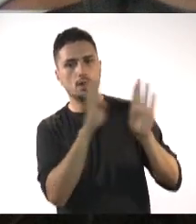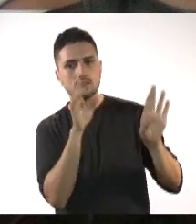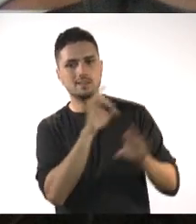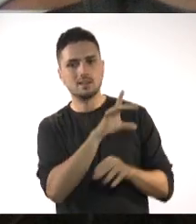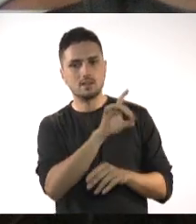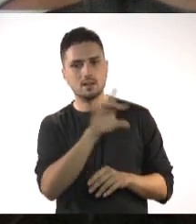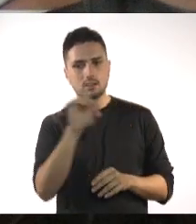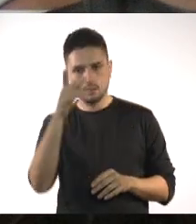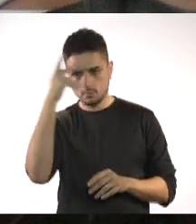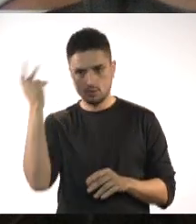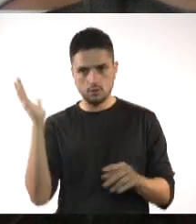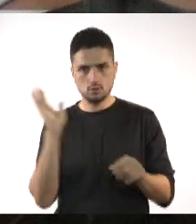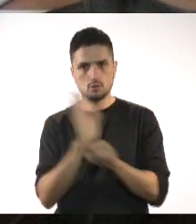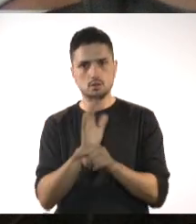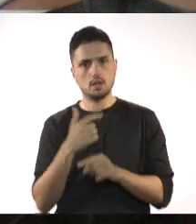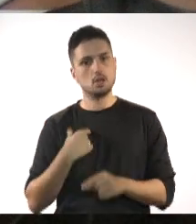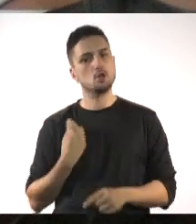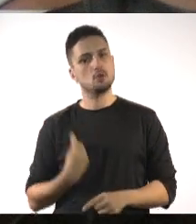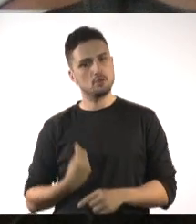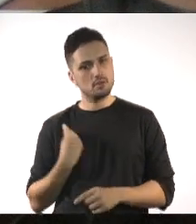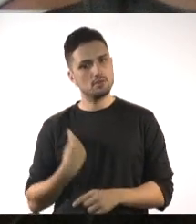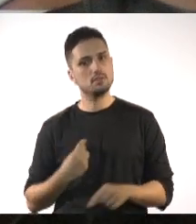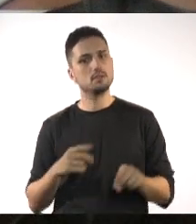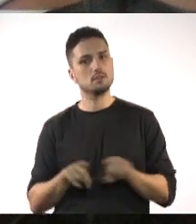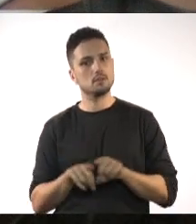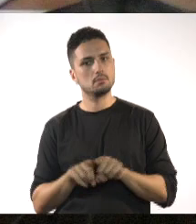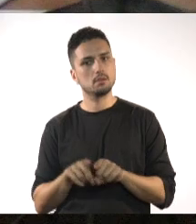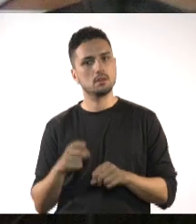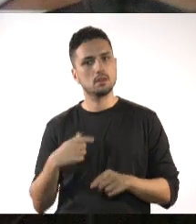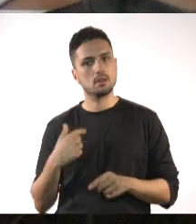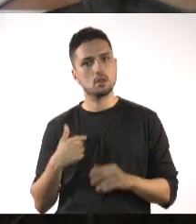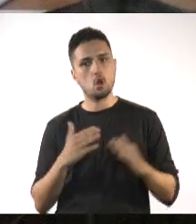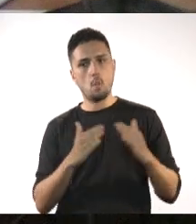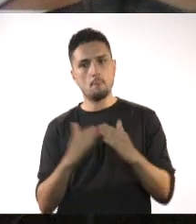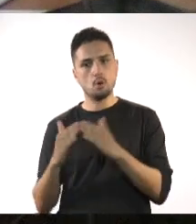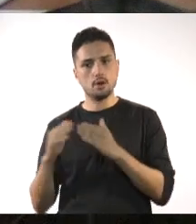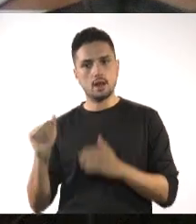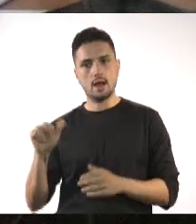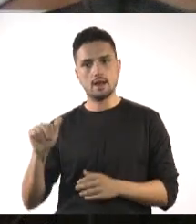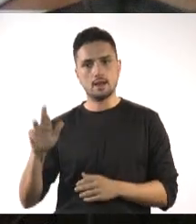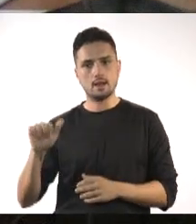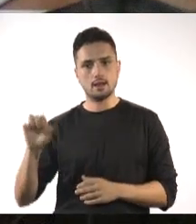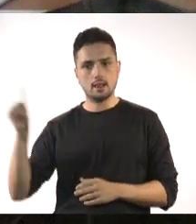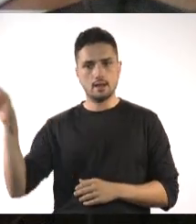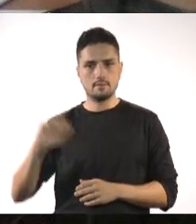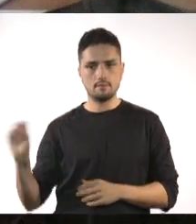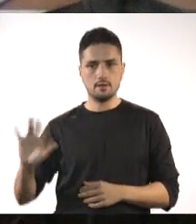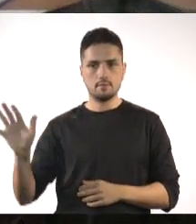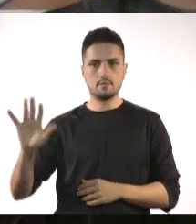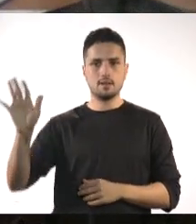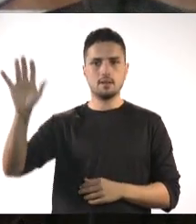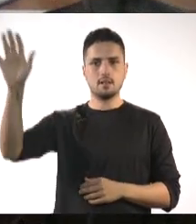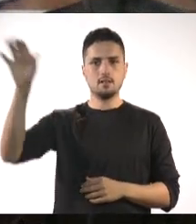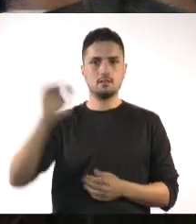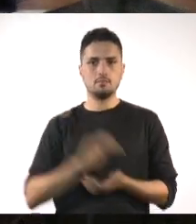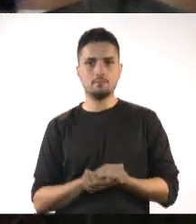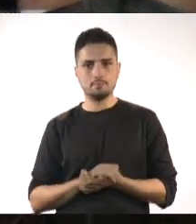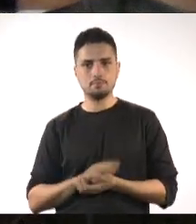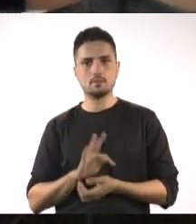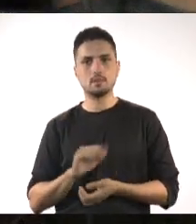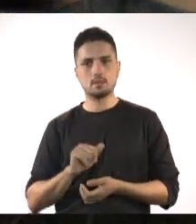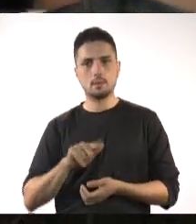assim, eu vivi na pele essa situação. Eu fui moradora dos Alagados de Salvador, na península de